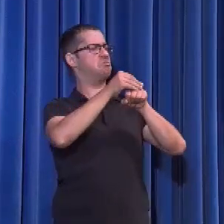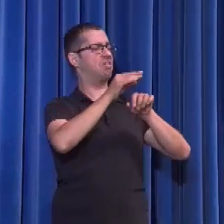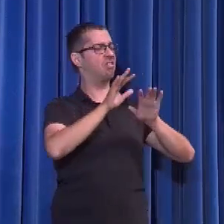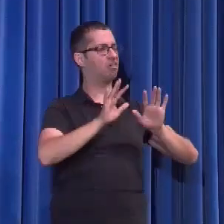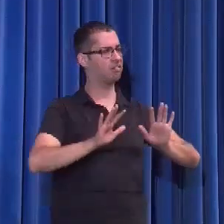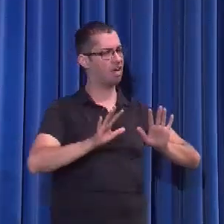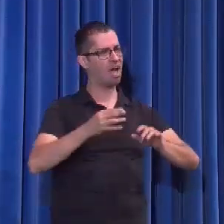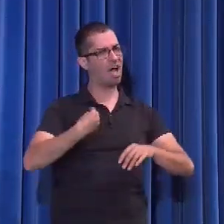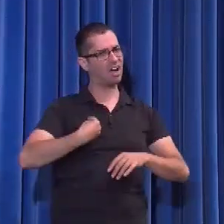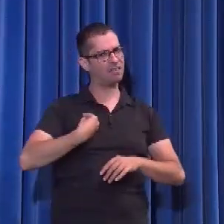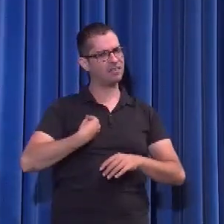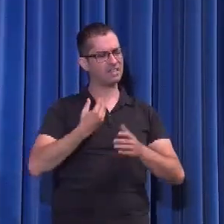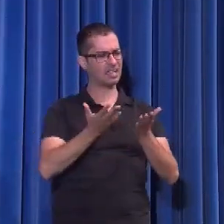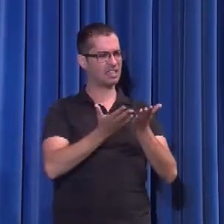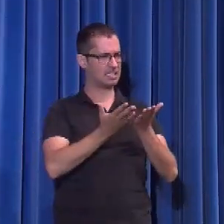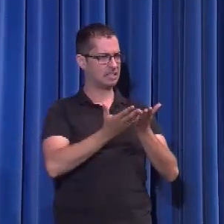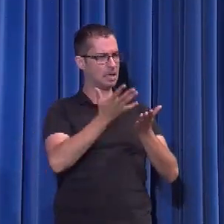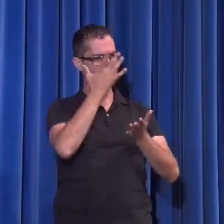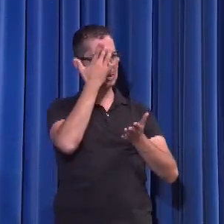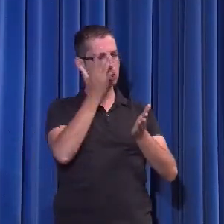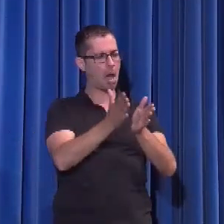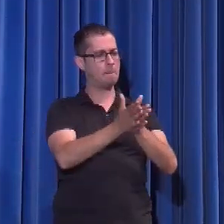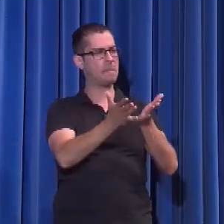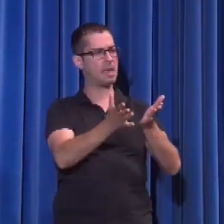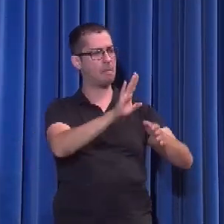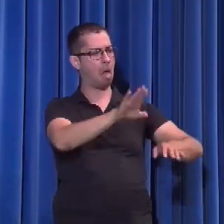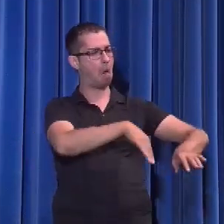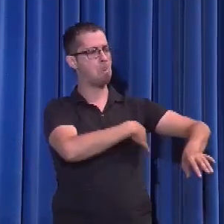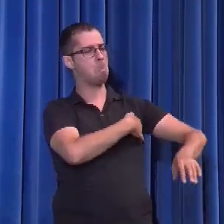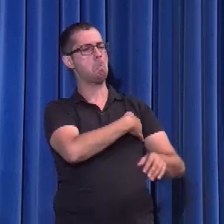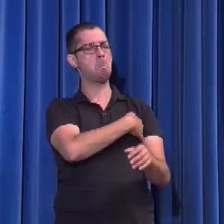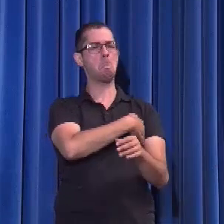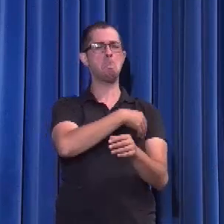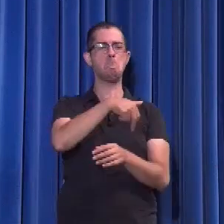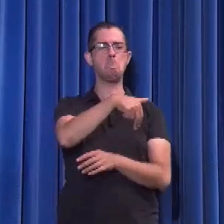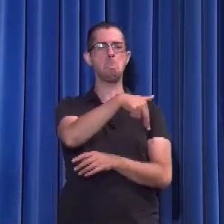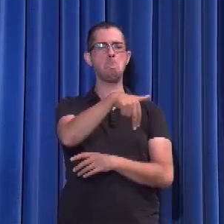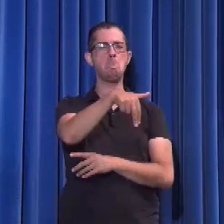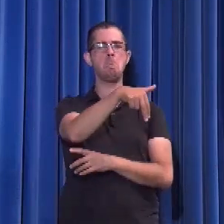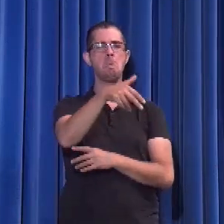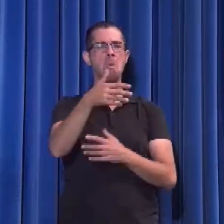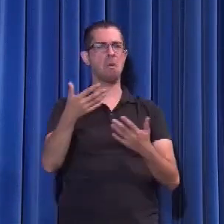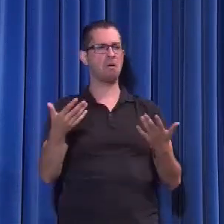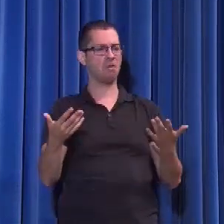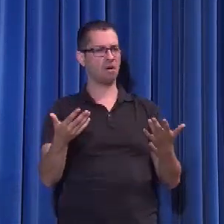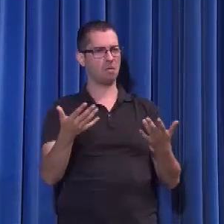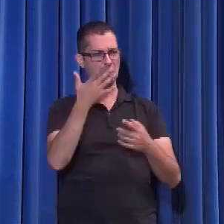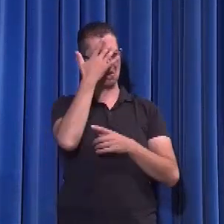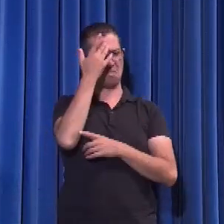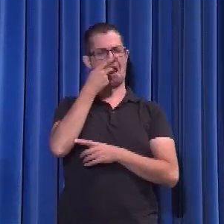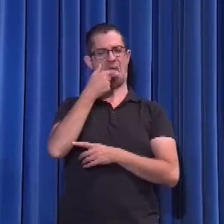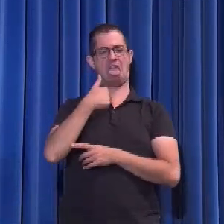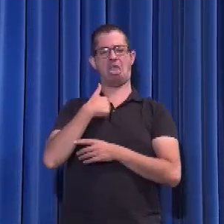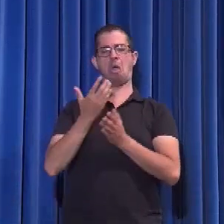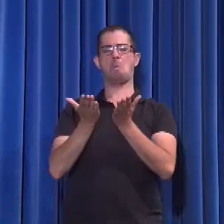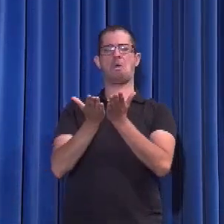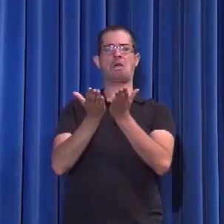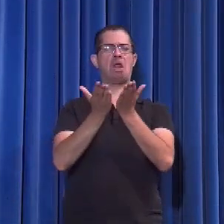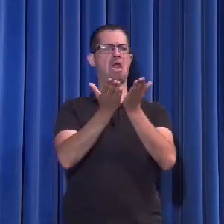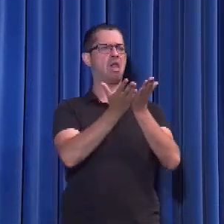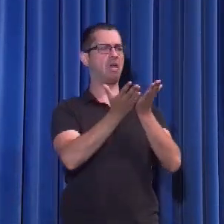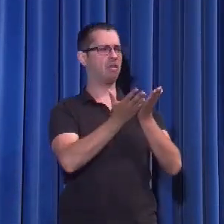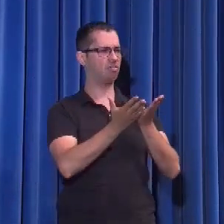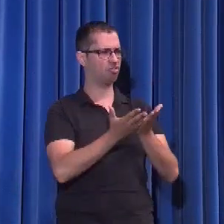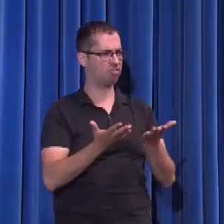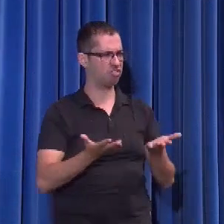mais do que carregar uma Bíblia, é muito mais dizer quando se diz que é cristão.